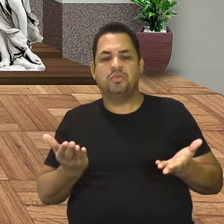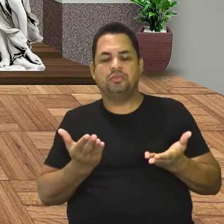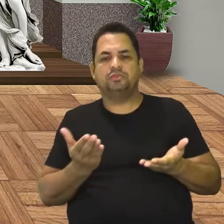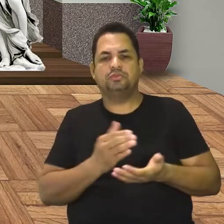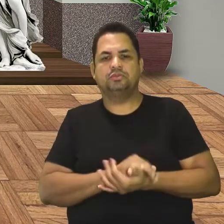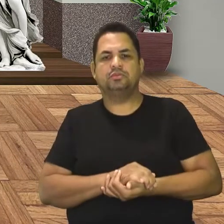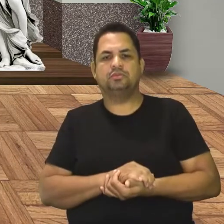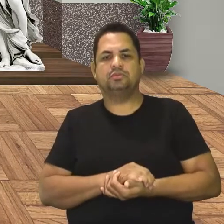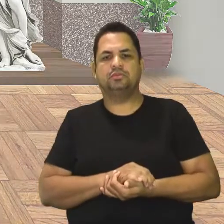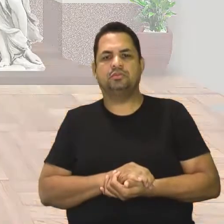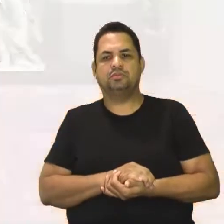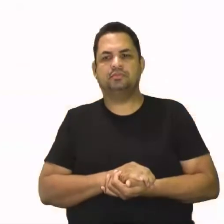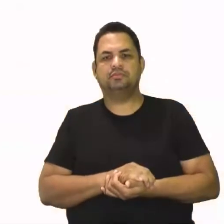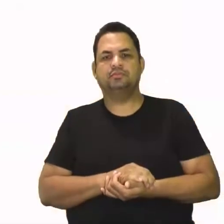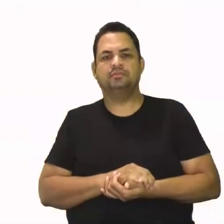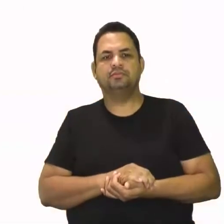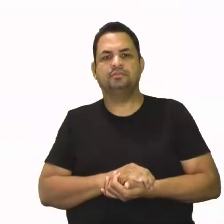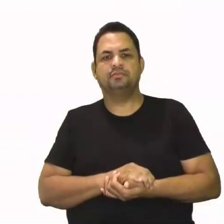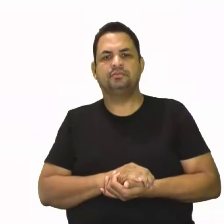hoje. Na tela para vocês.